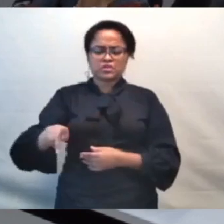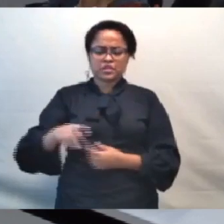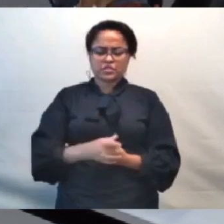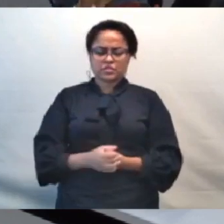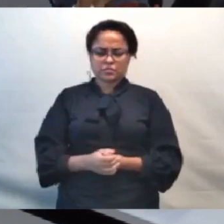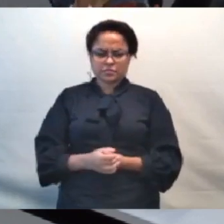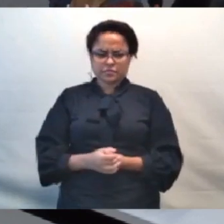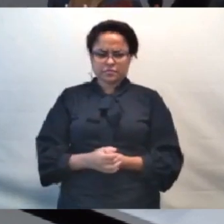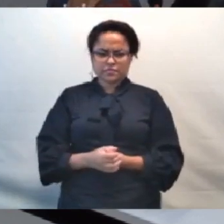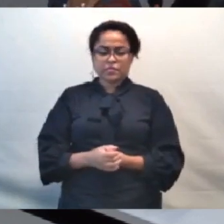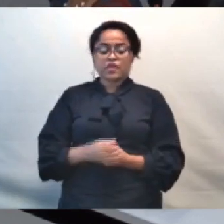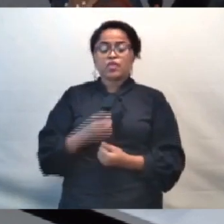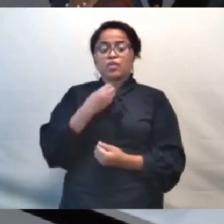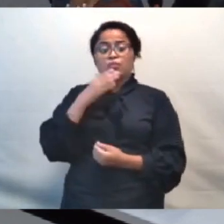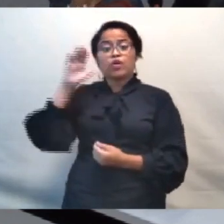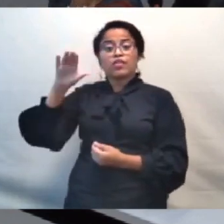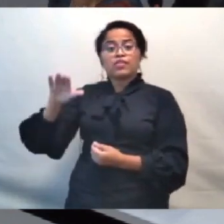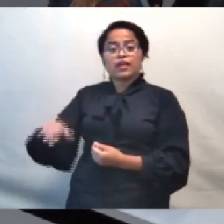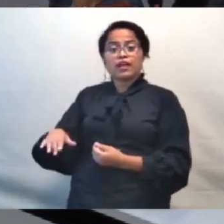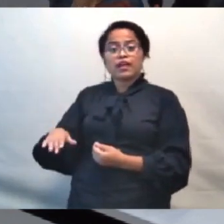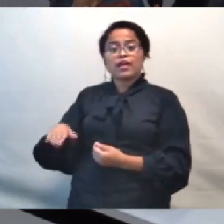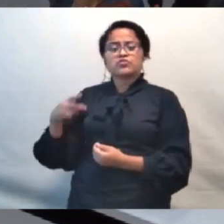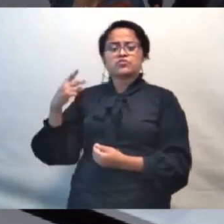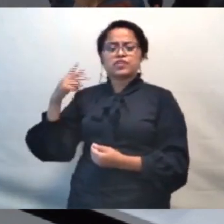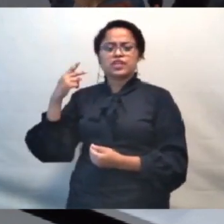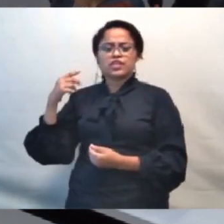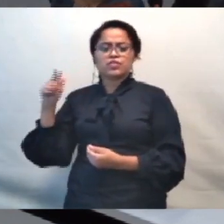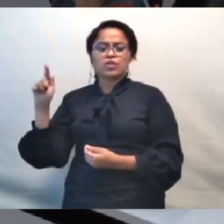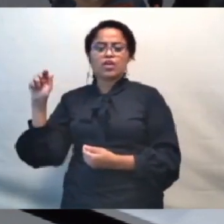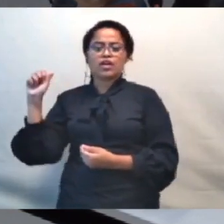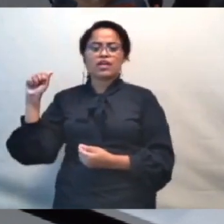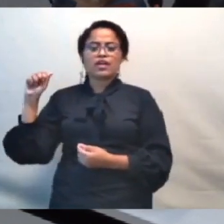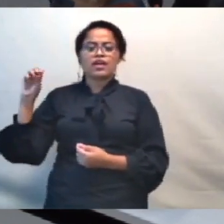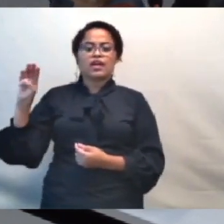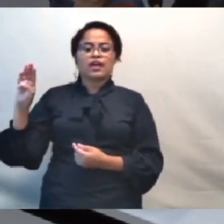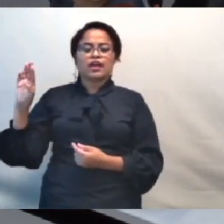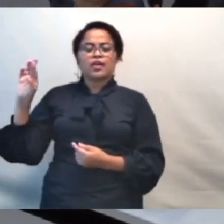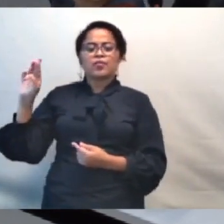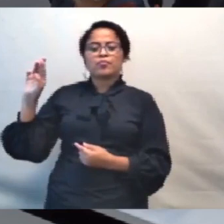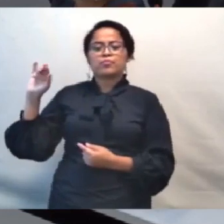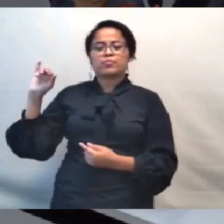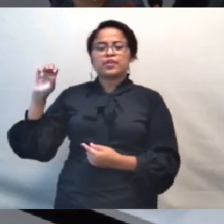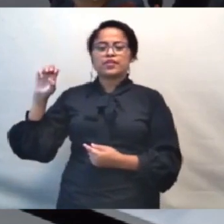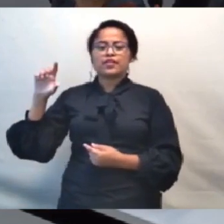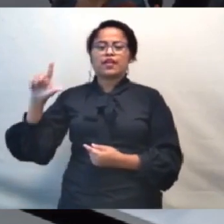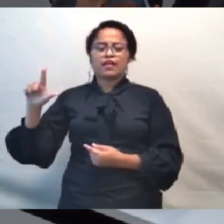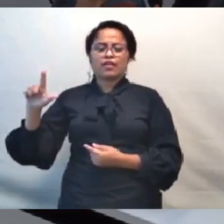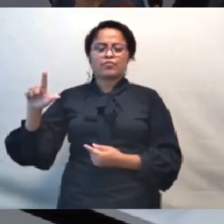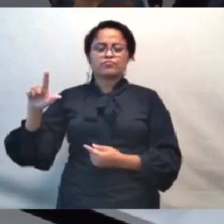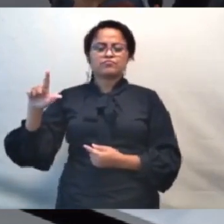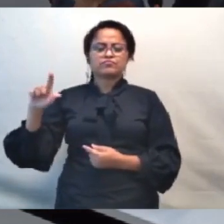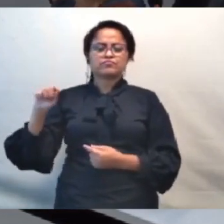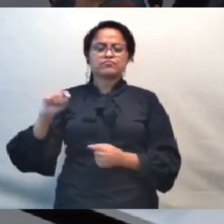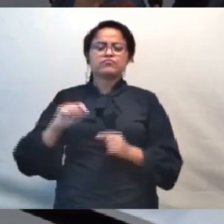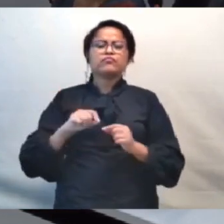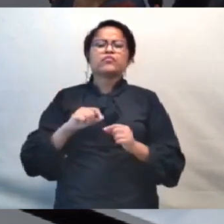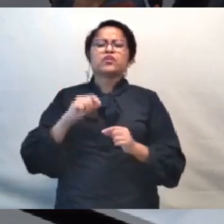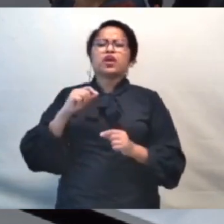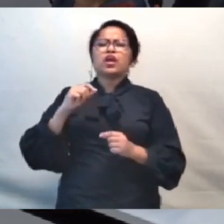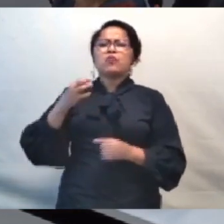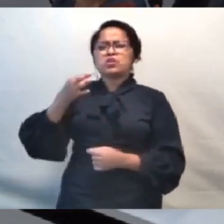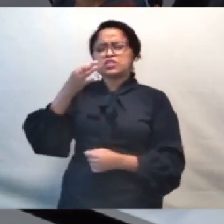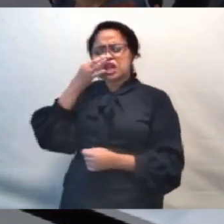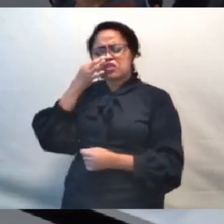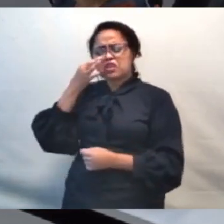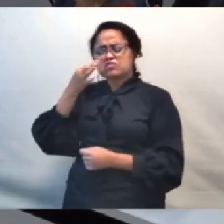Gabriel. Eu prestei bastante atenção na sua prestação de contas,